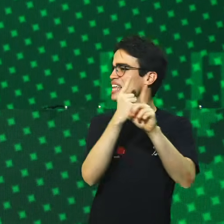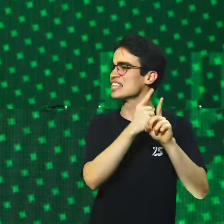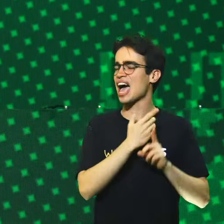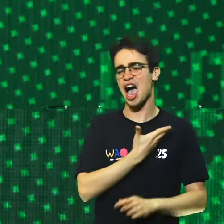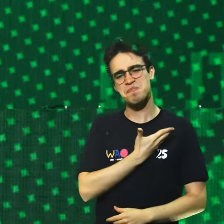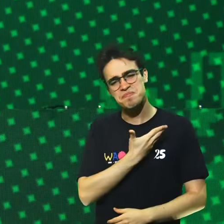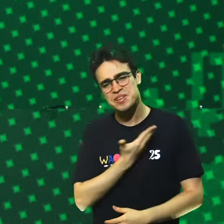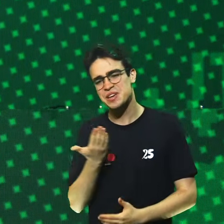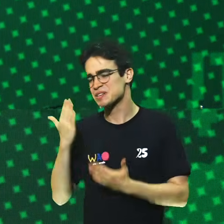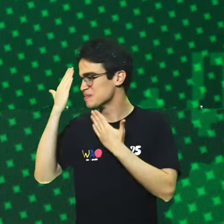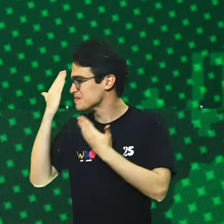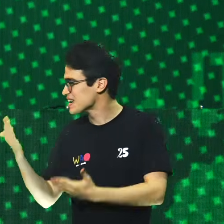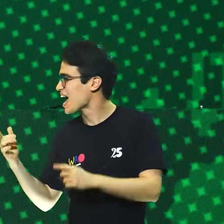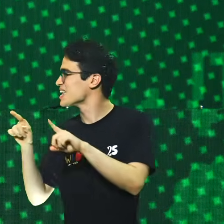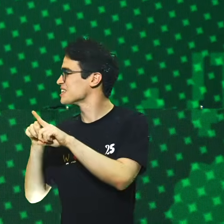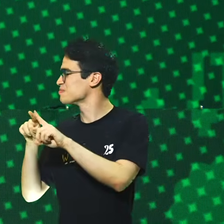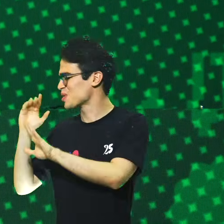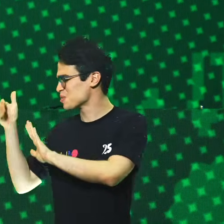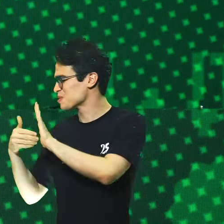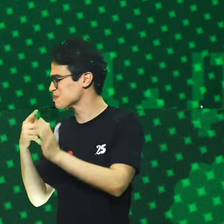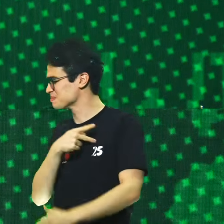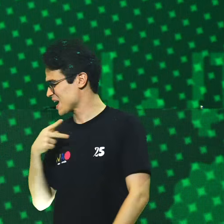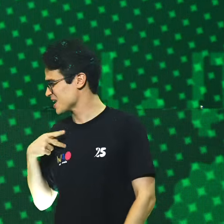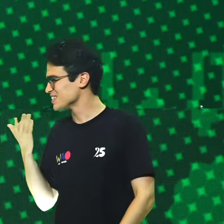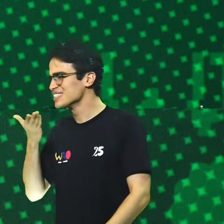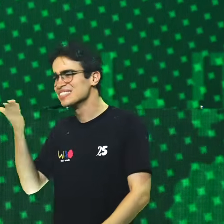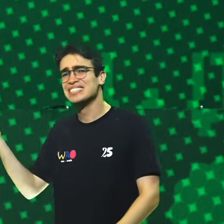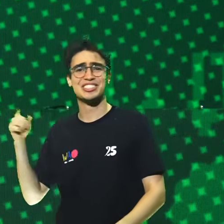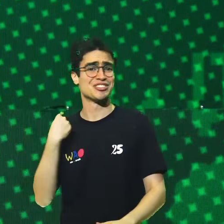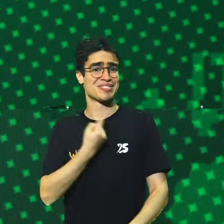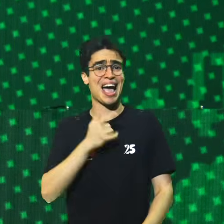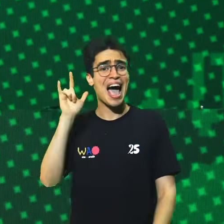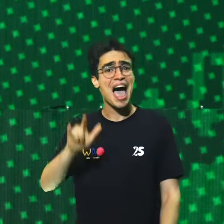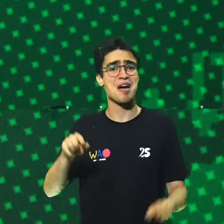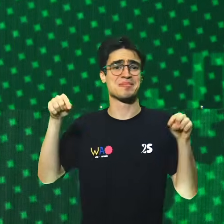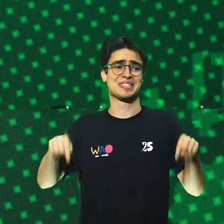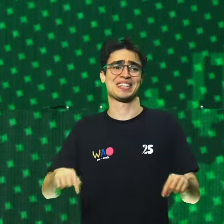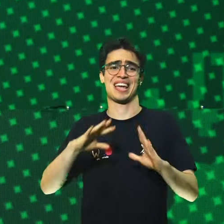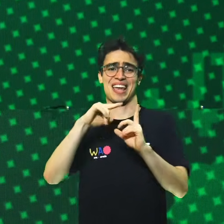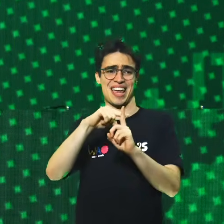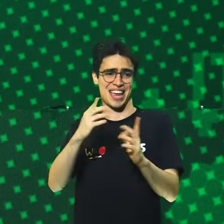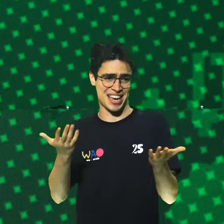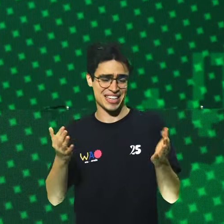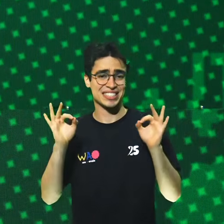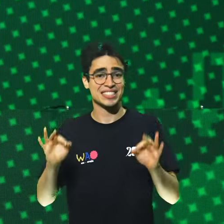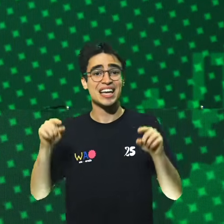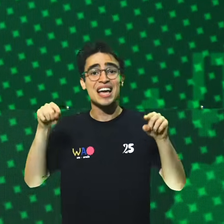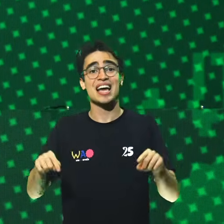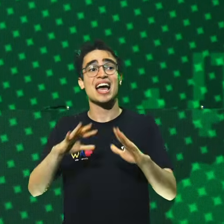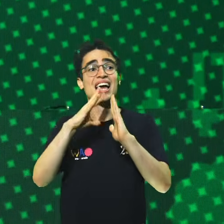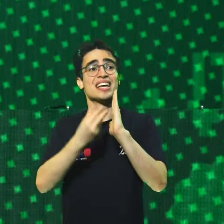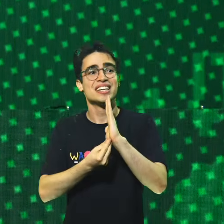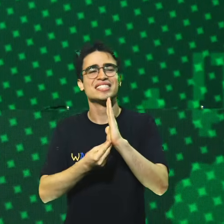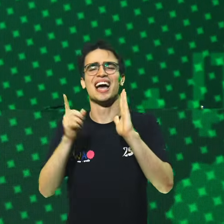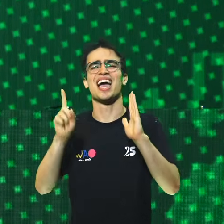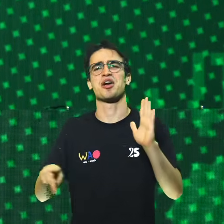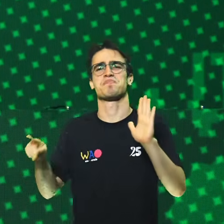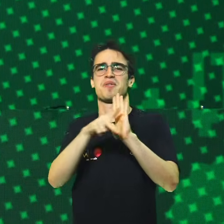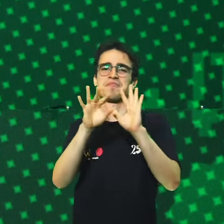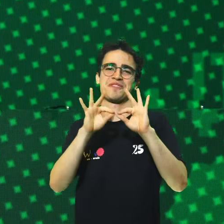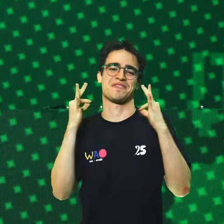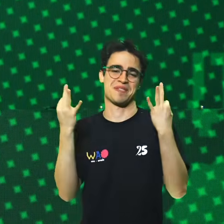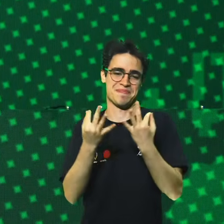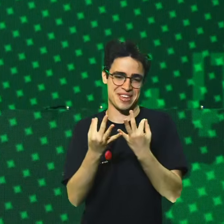obrigado pelo carinho. Plínio e todos. A gente ama essa igreja, hein? Na verdade, essa igreja para a gente é família.